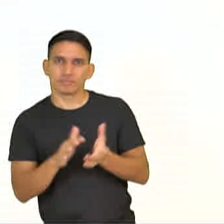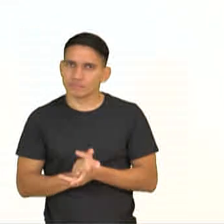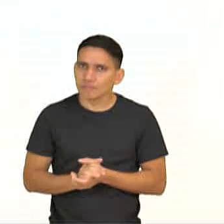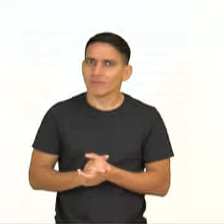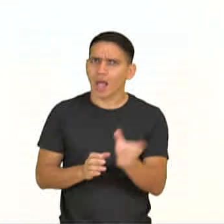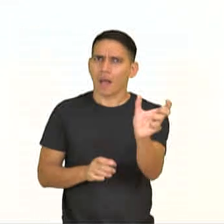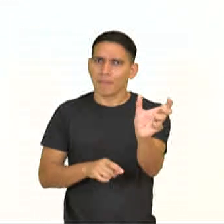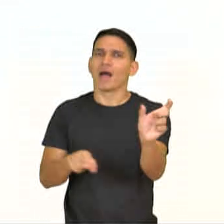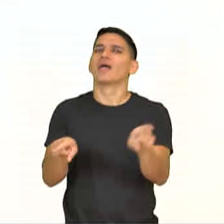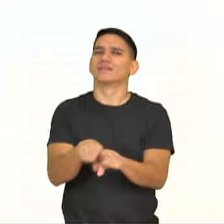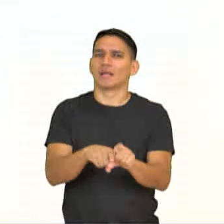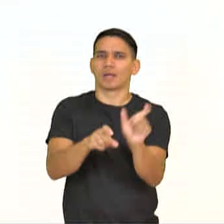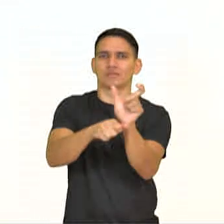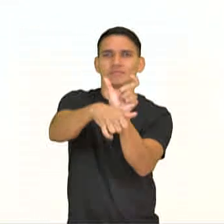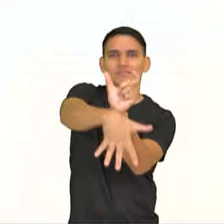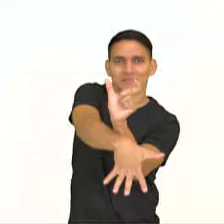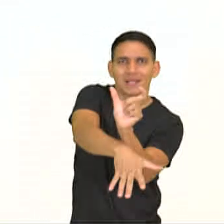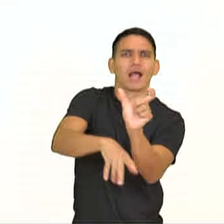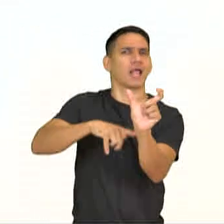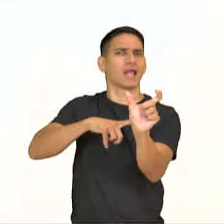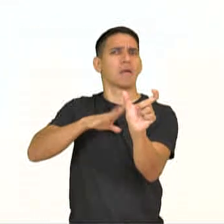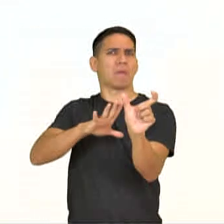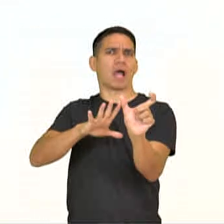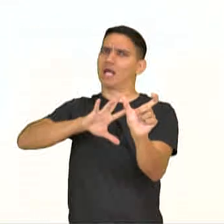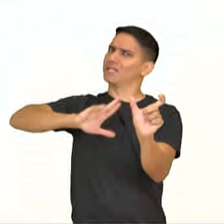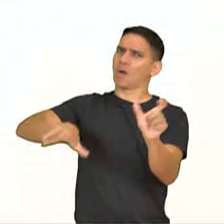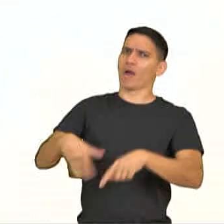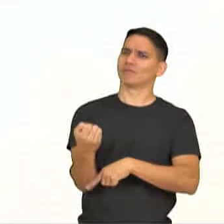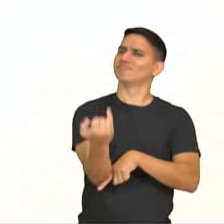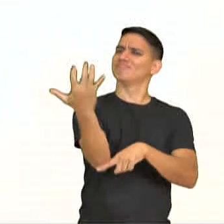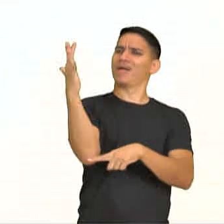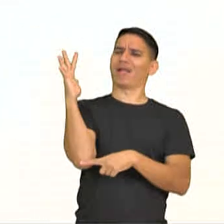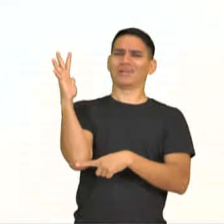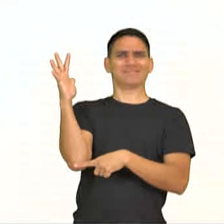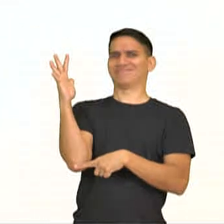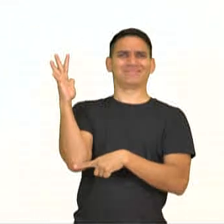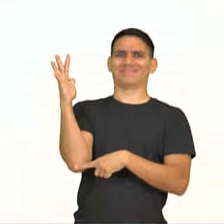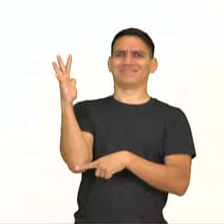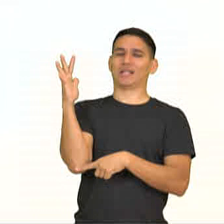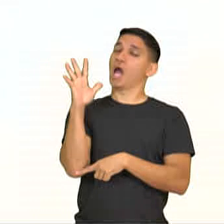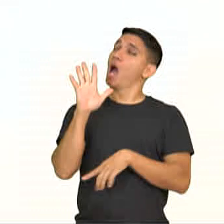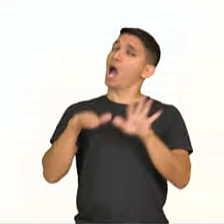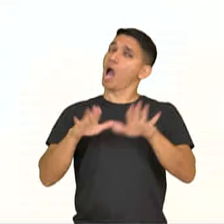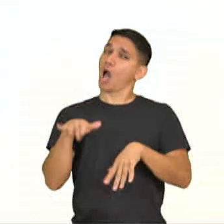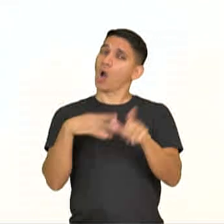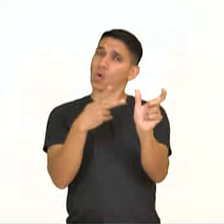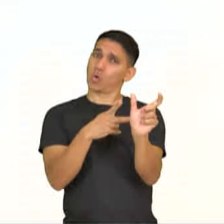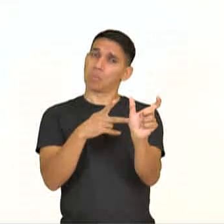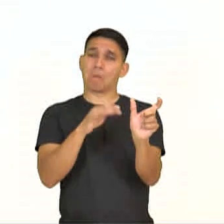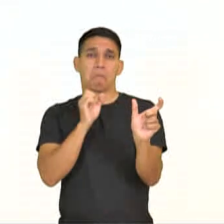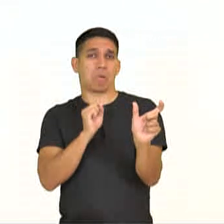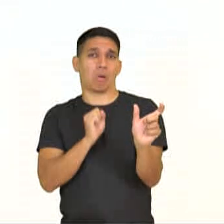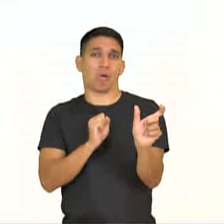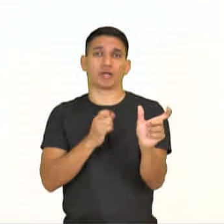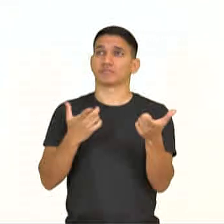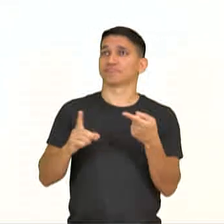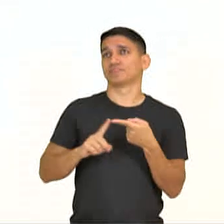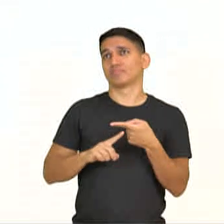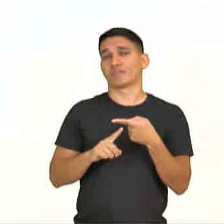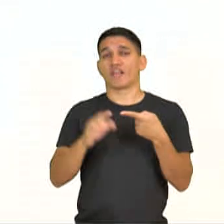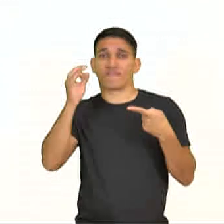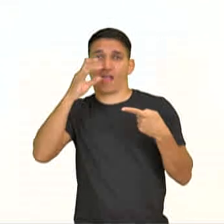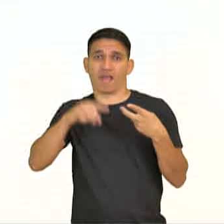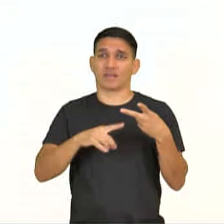também têm raízes, mas não se parecem com plantas, a não ser algumas delas: verde, caule,